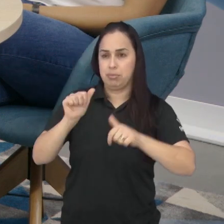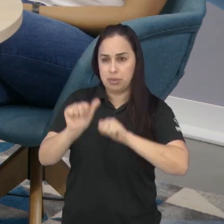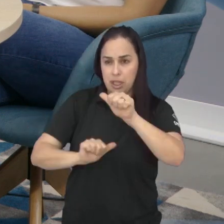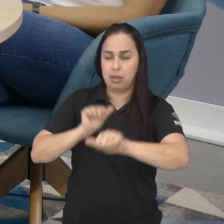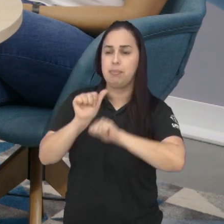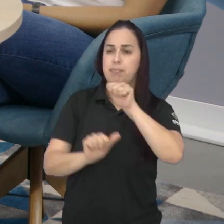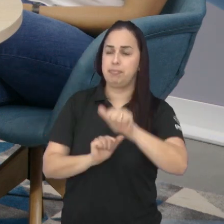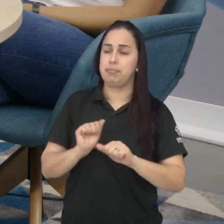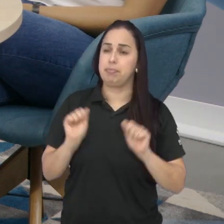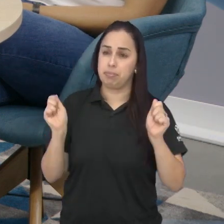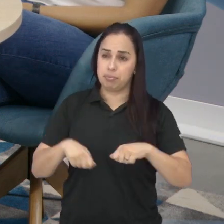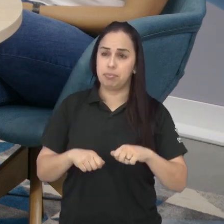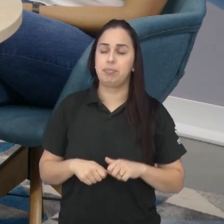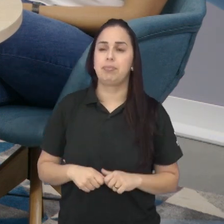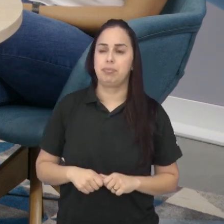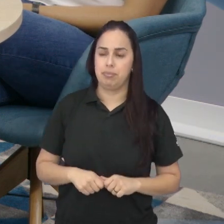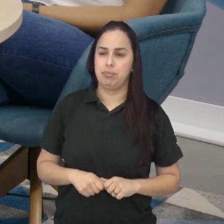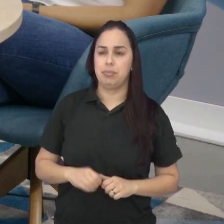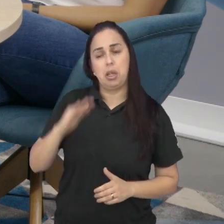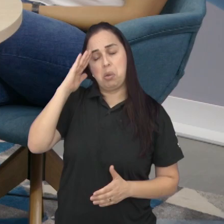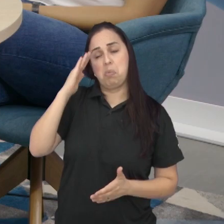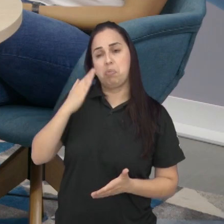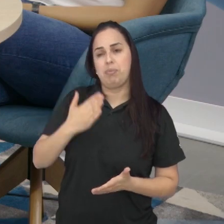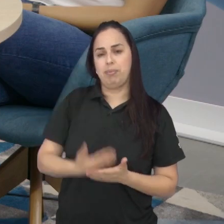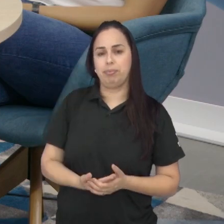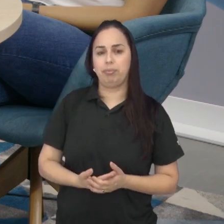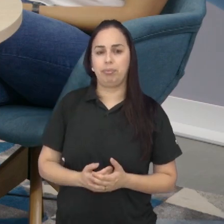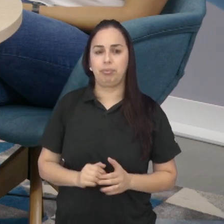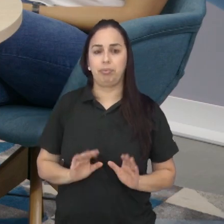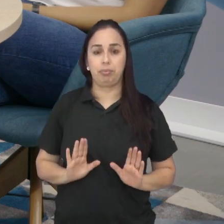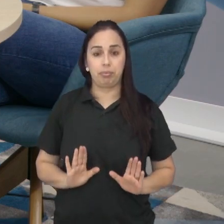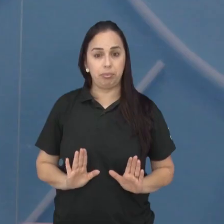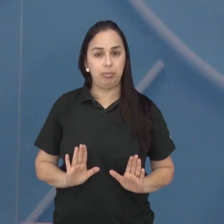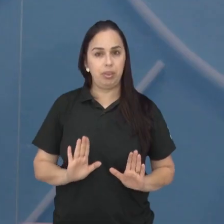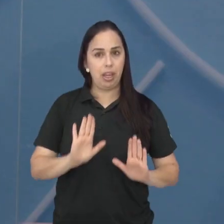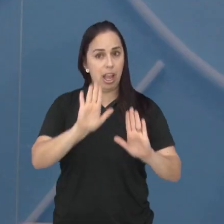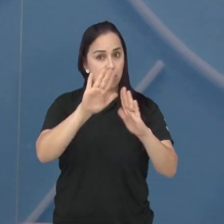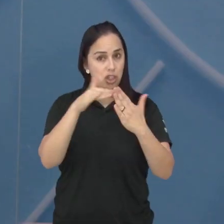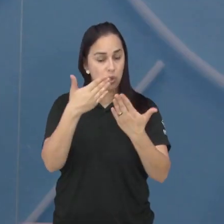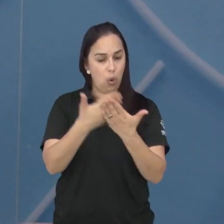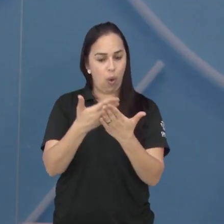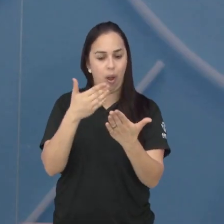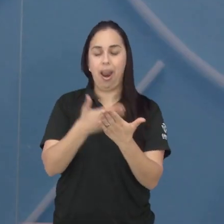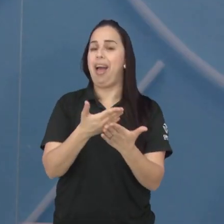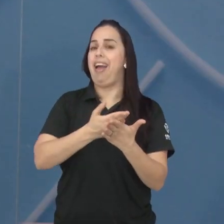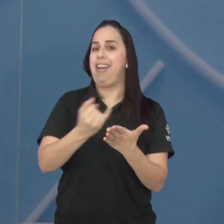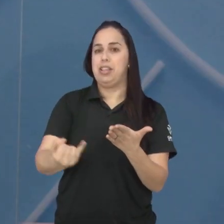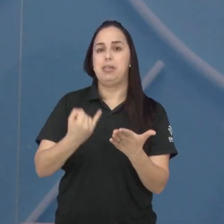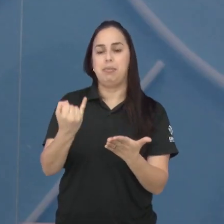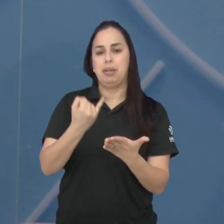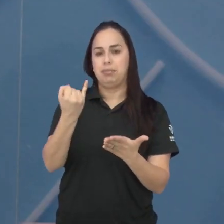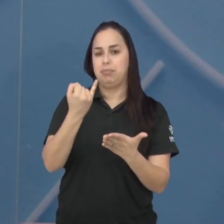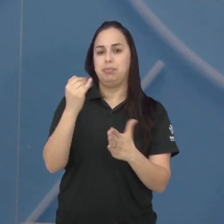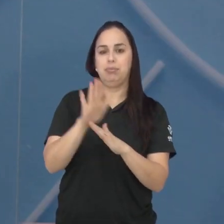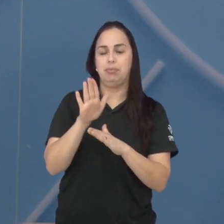prática, resistência. Né? Eu acredito muito nisso. Adiante. Agora, as escolas têm um papel muito importante, né,